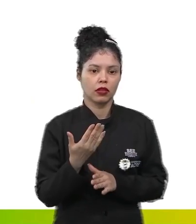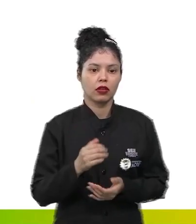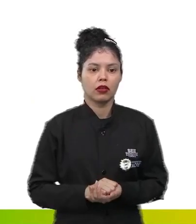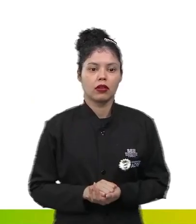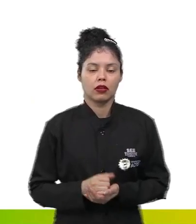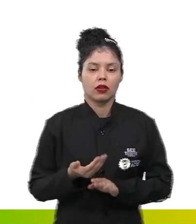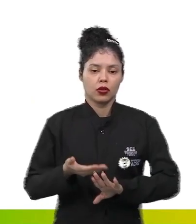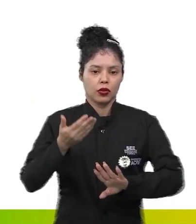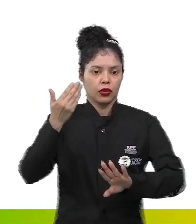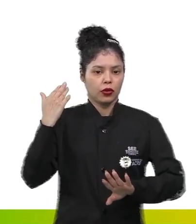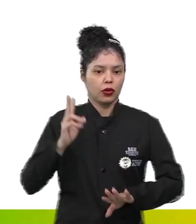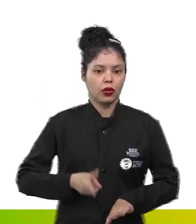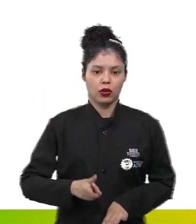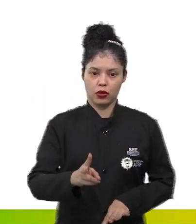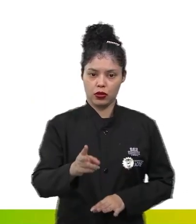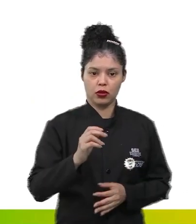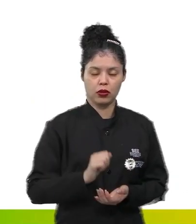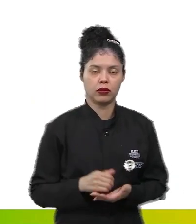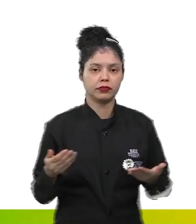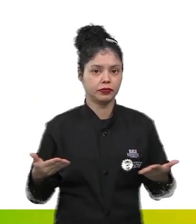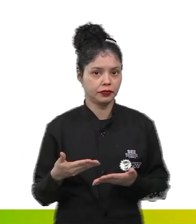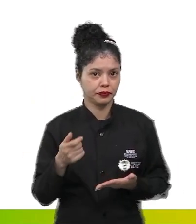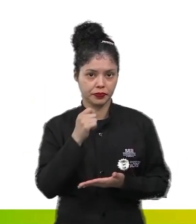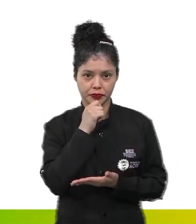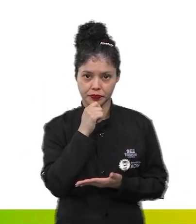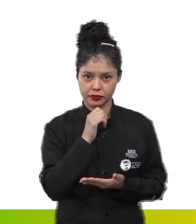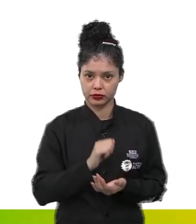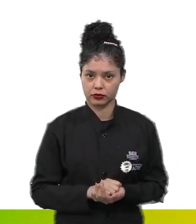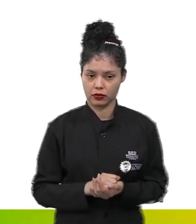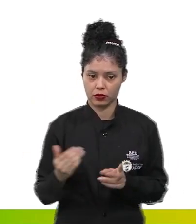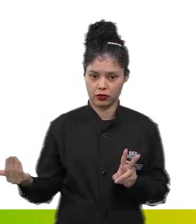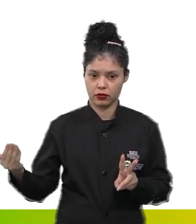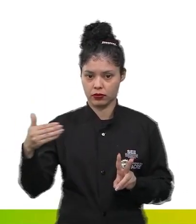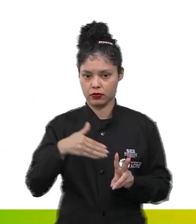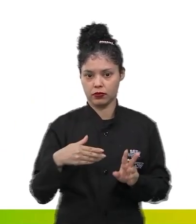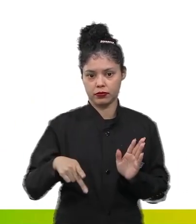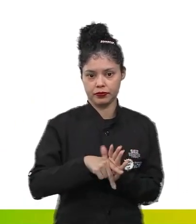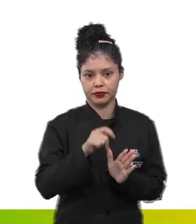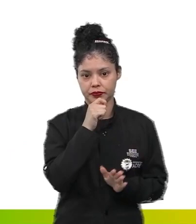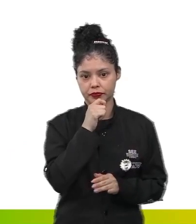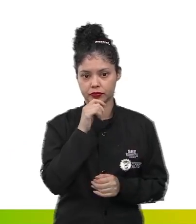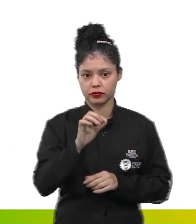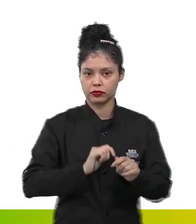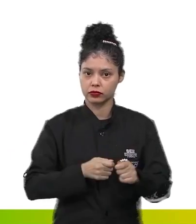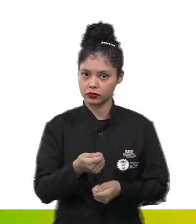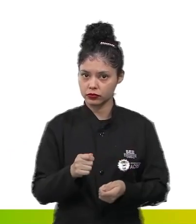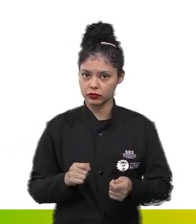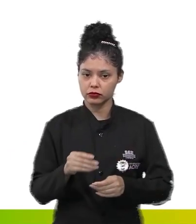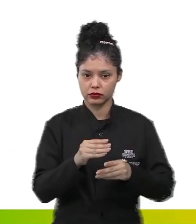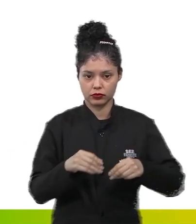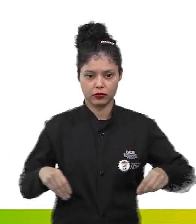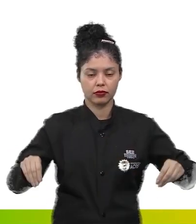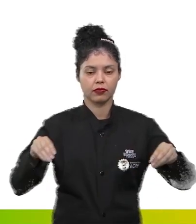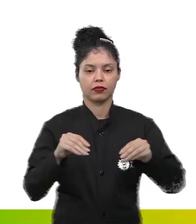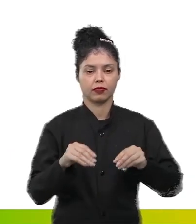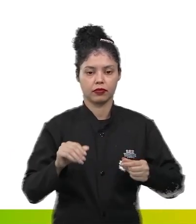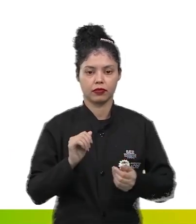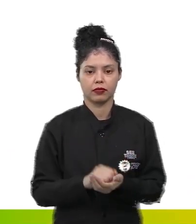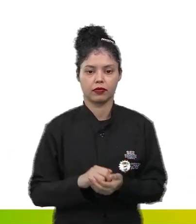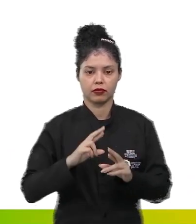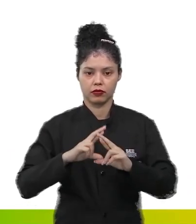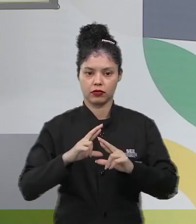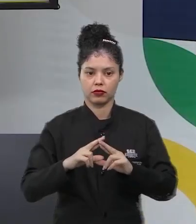reivindicaram na época e continuam reivindicando ainda hoje, acesso e controle da terra de forma sustentável